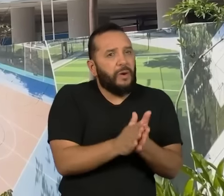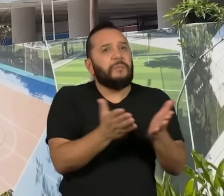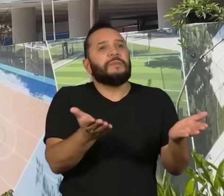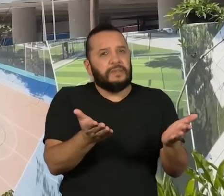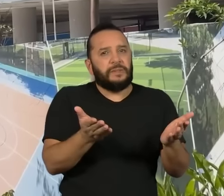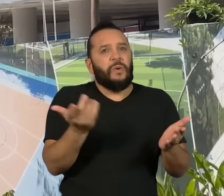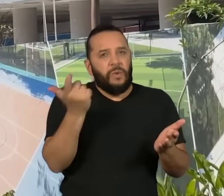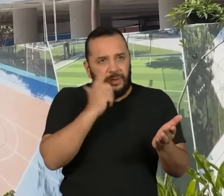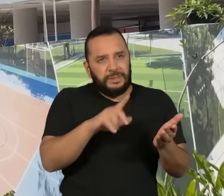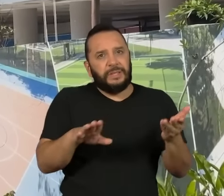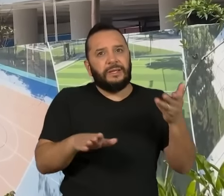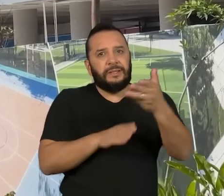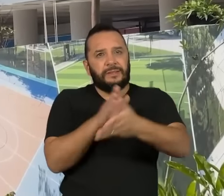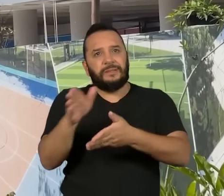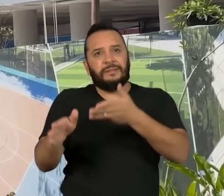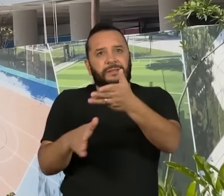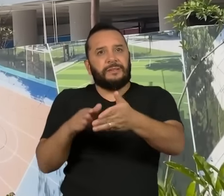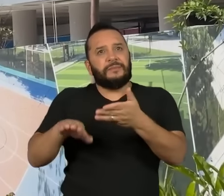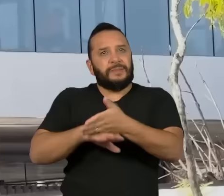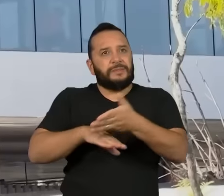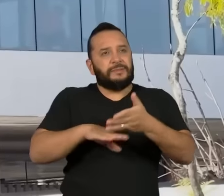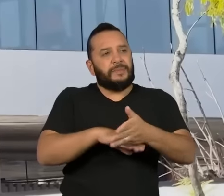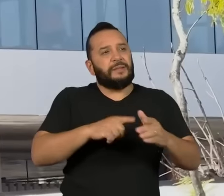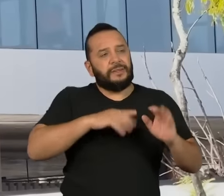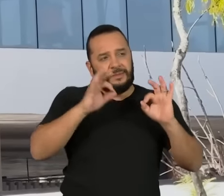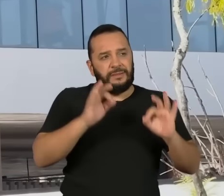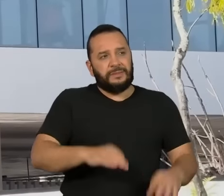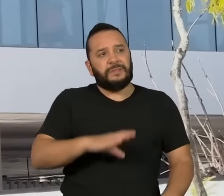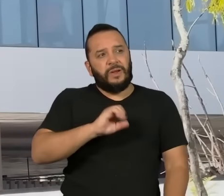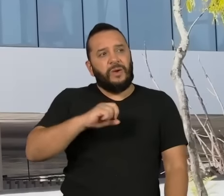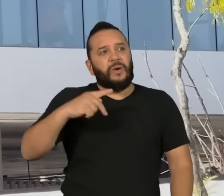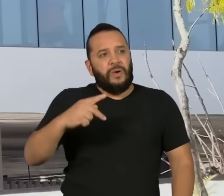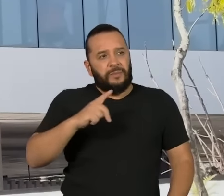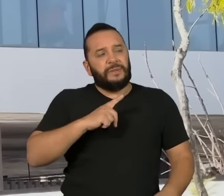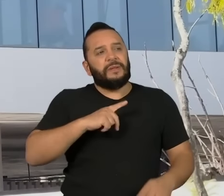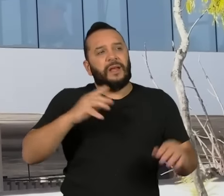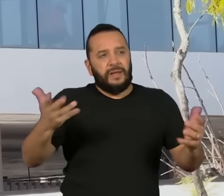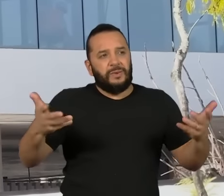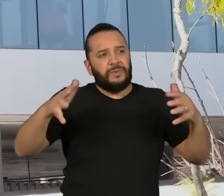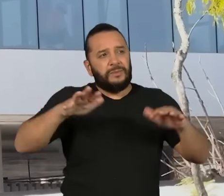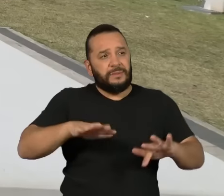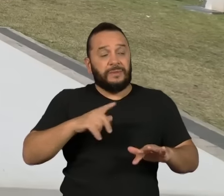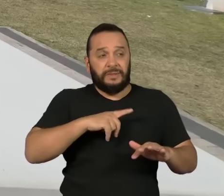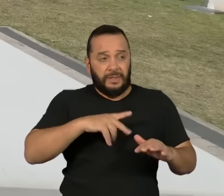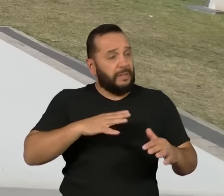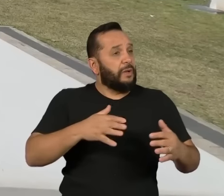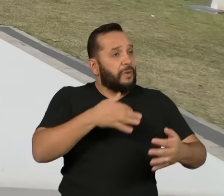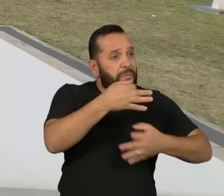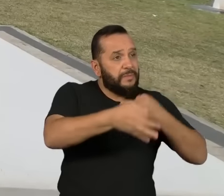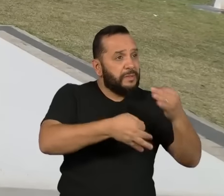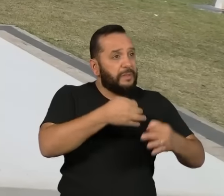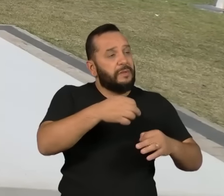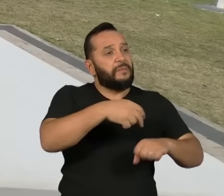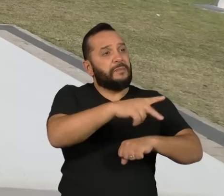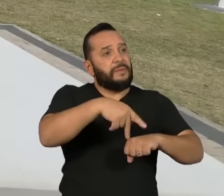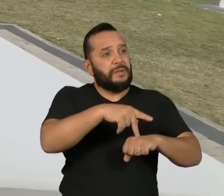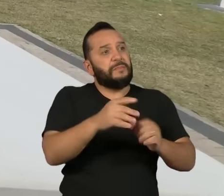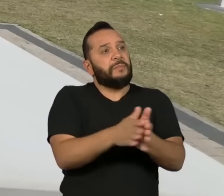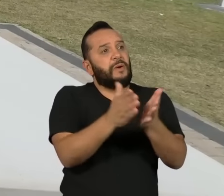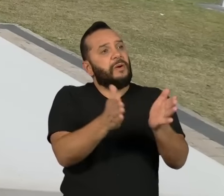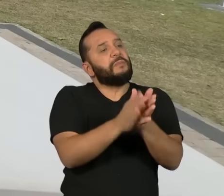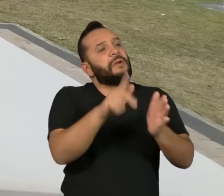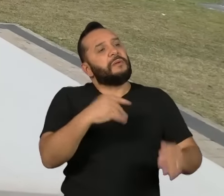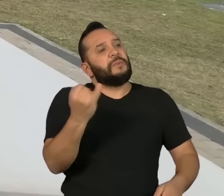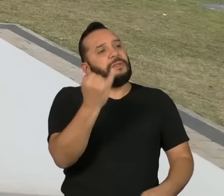Tenho certeza que vai ser uma COP bastante inclusiva e ter a voz dos países mais afetados é fundamental para